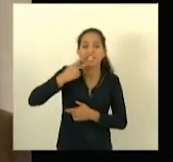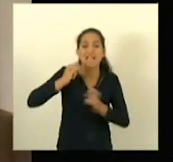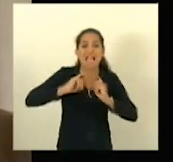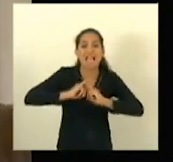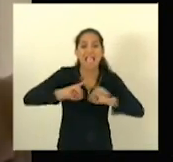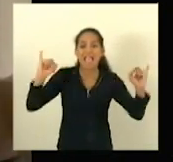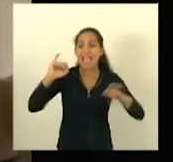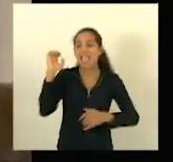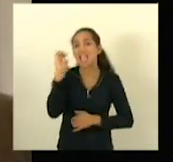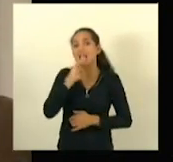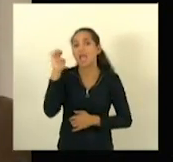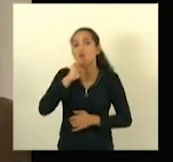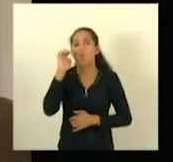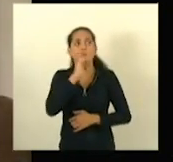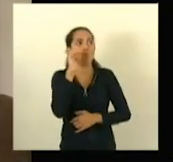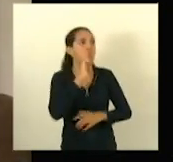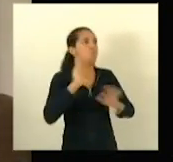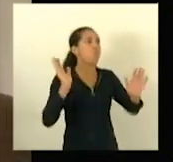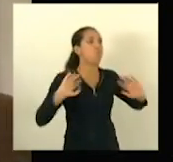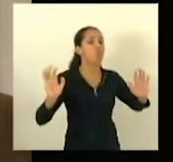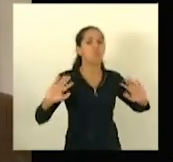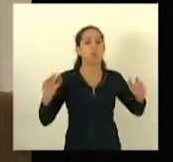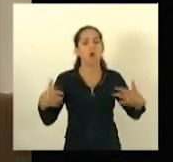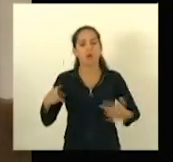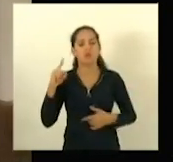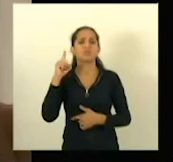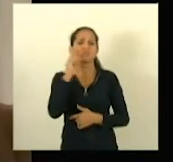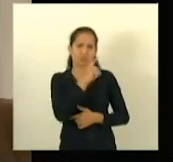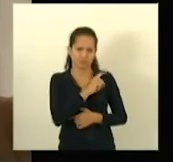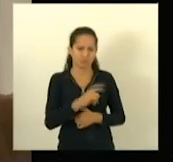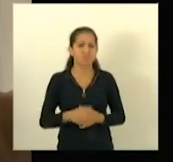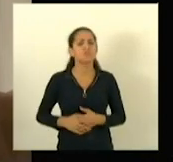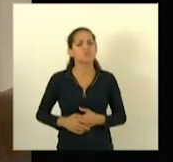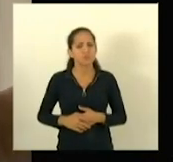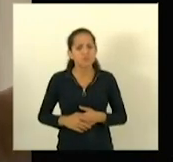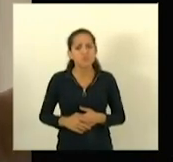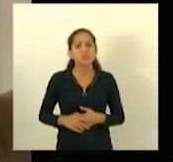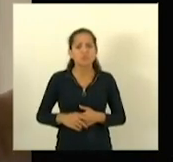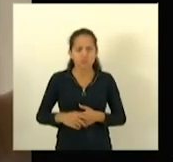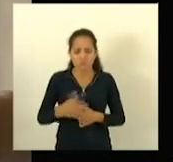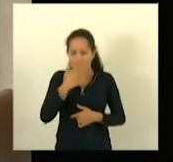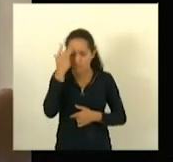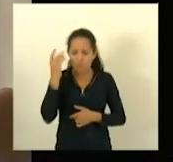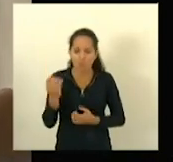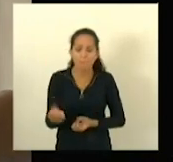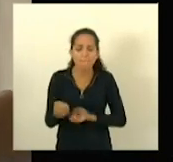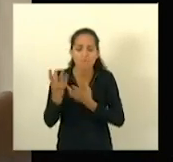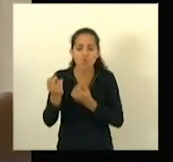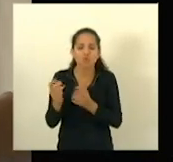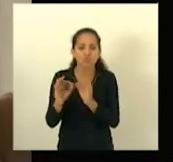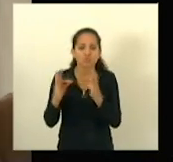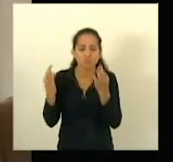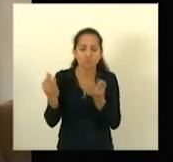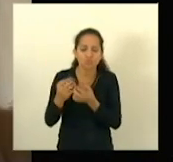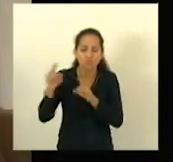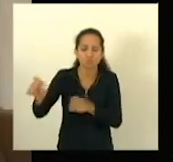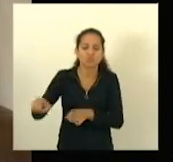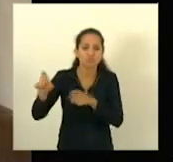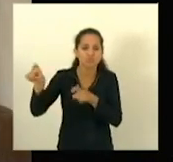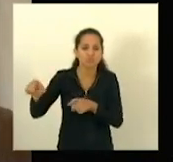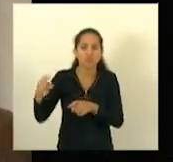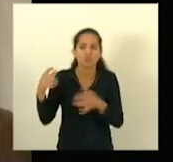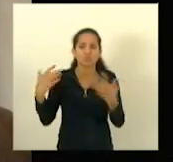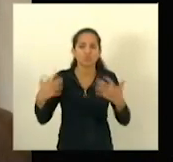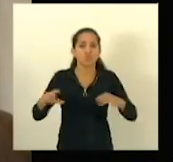Reconhecendo a situação difícil Que passa os produtores de Marataís E por sequência